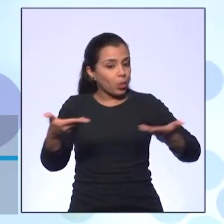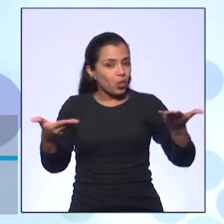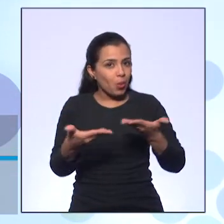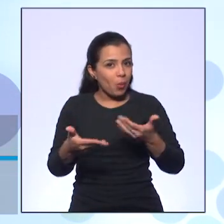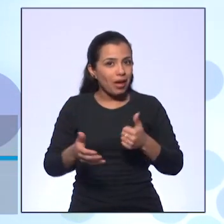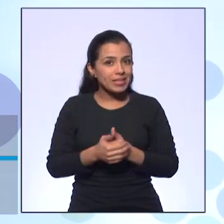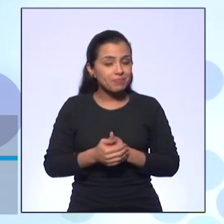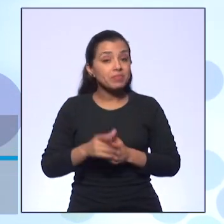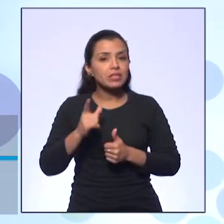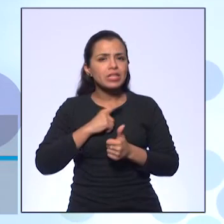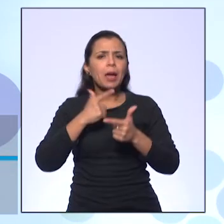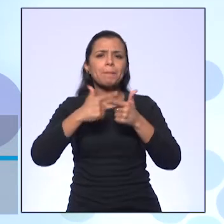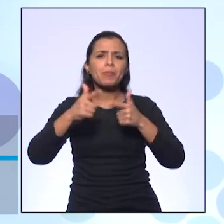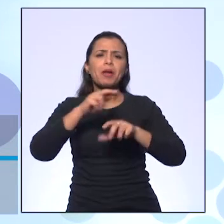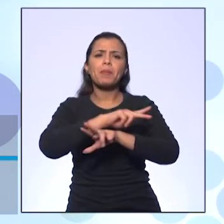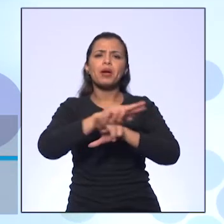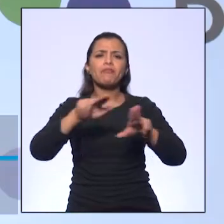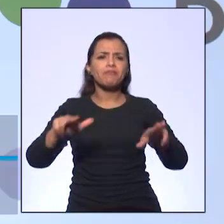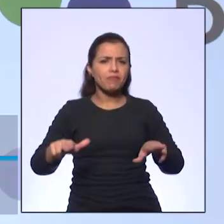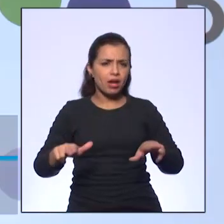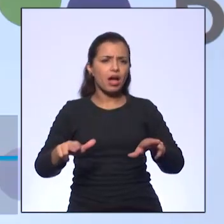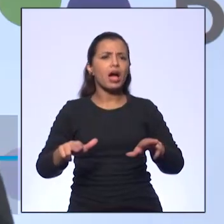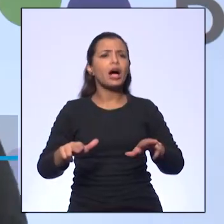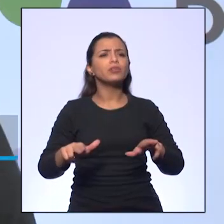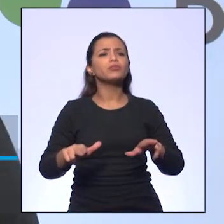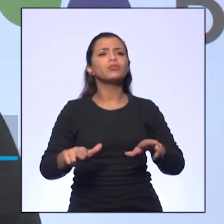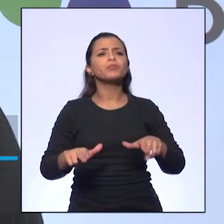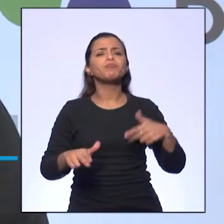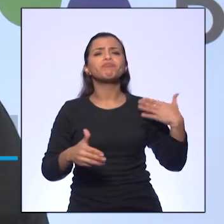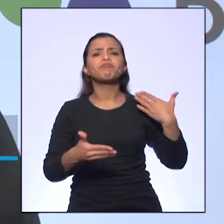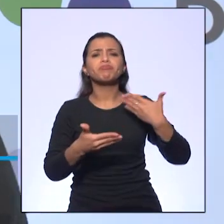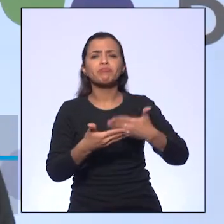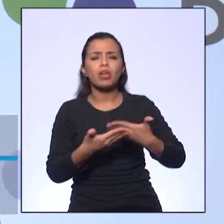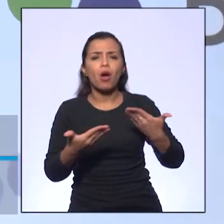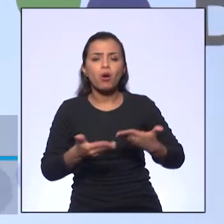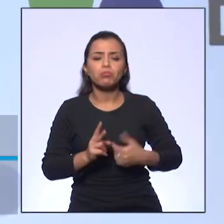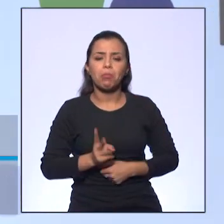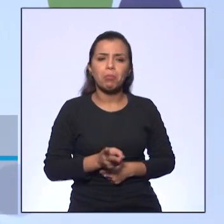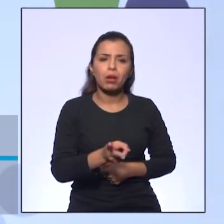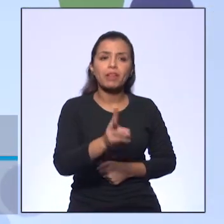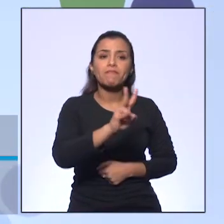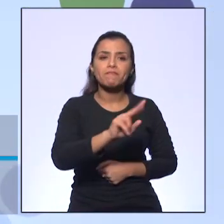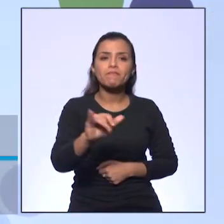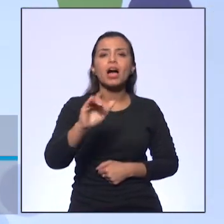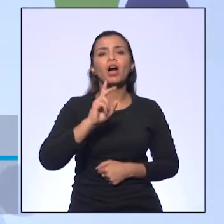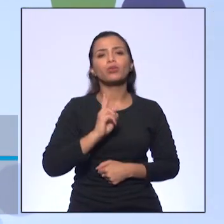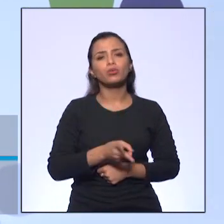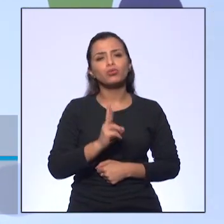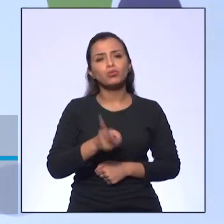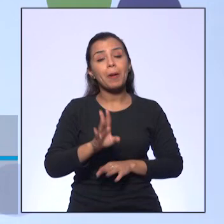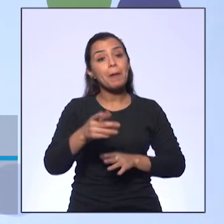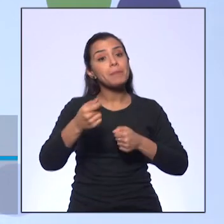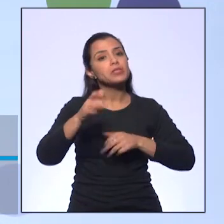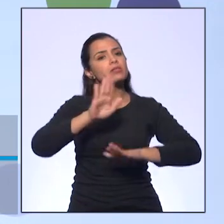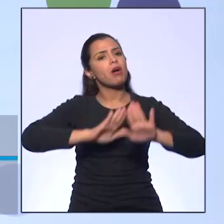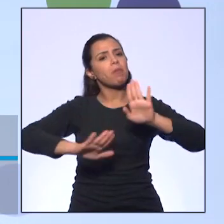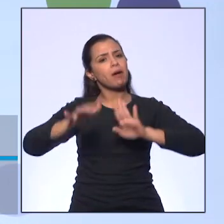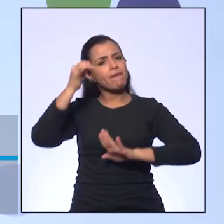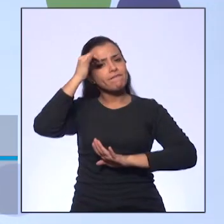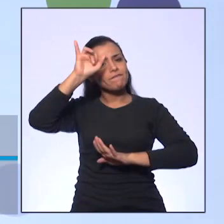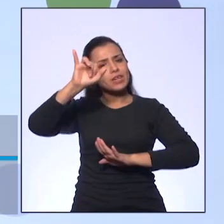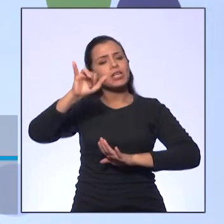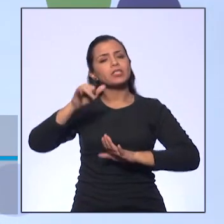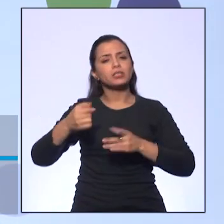muitos problemas que aconteciam em 1800 e continuarão acontecendo, mas não podem continuar acontecendo, e temos que